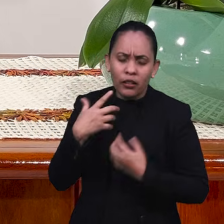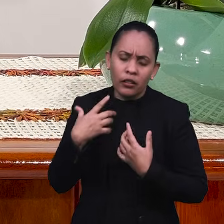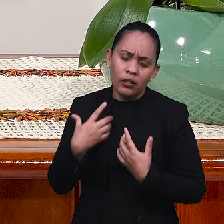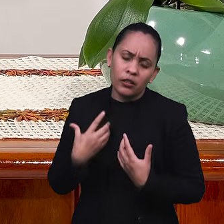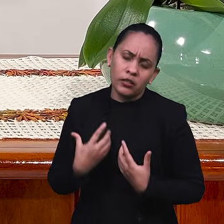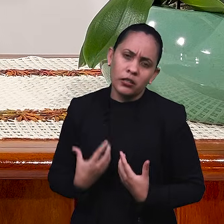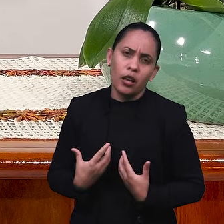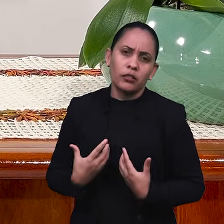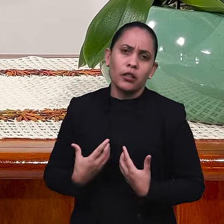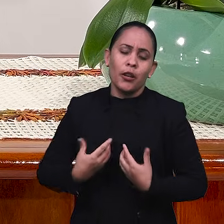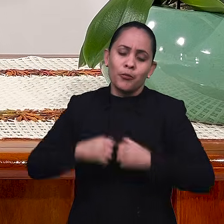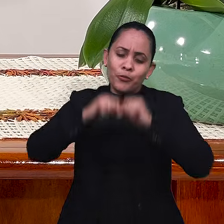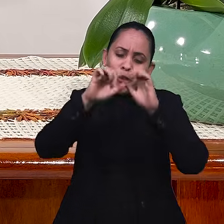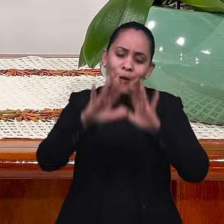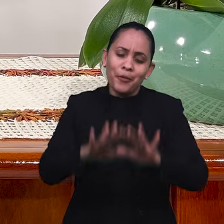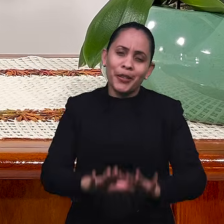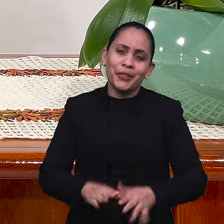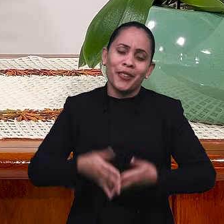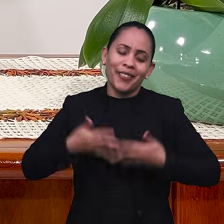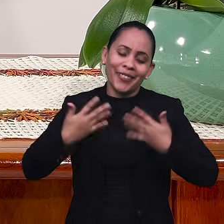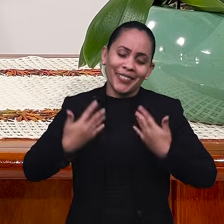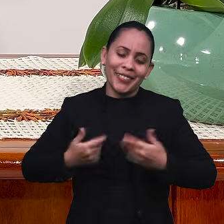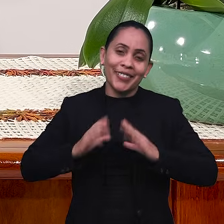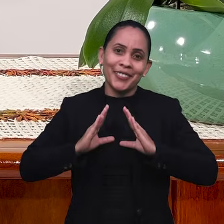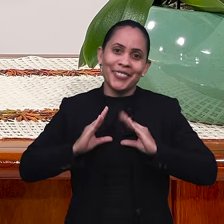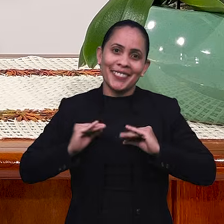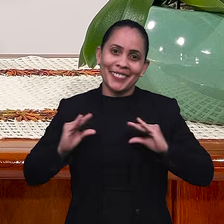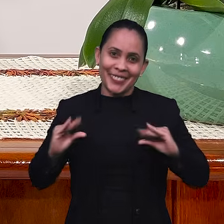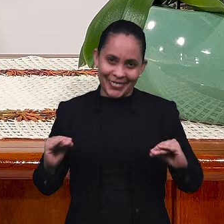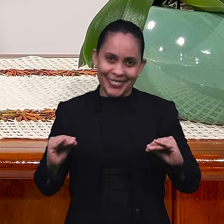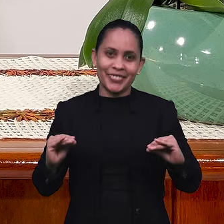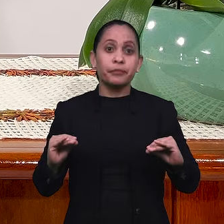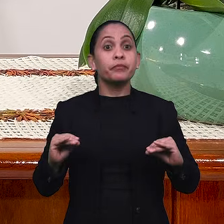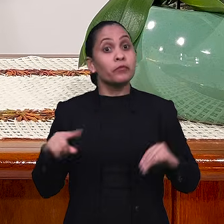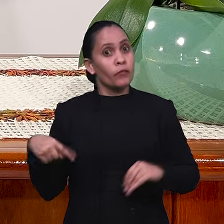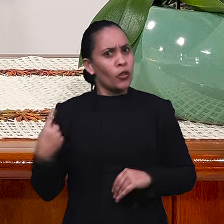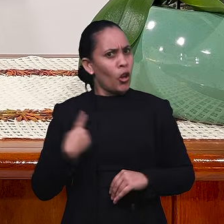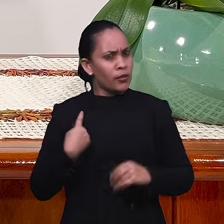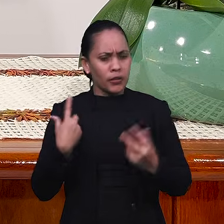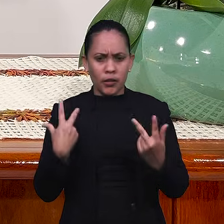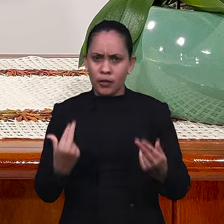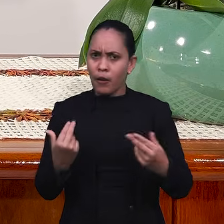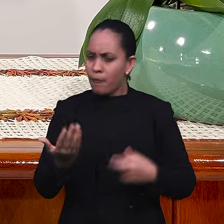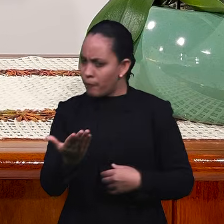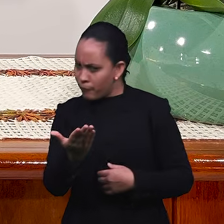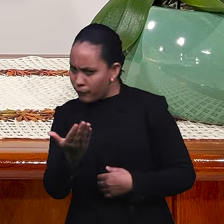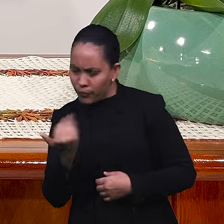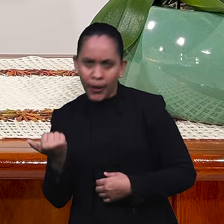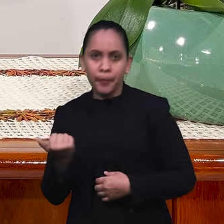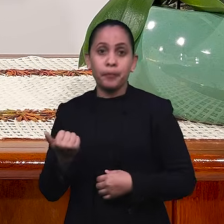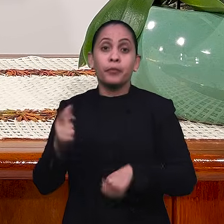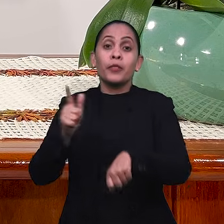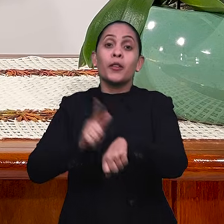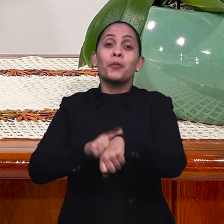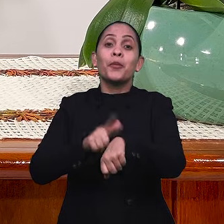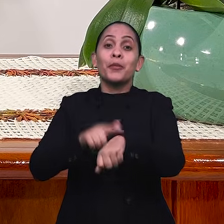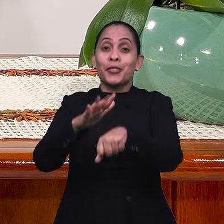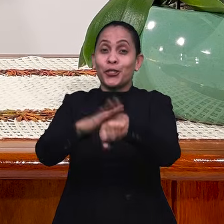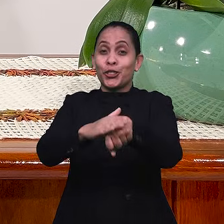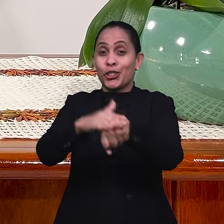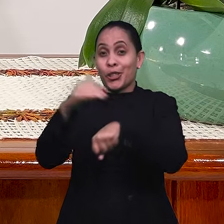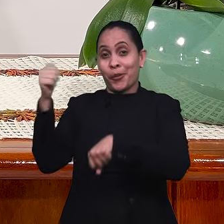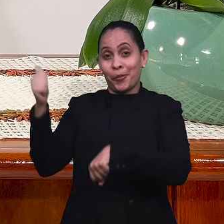e eu vos aliviarei. Então todos nós passamos pelo vinde, foi aquele momento do chamado, quando